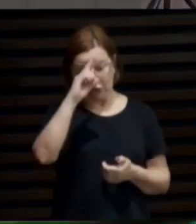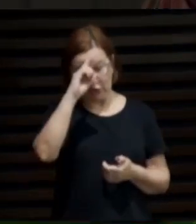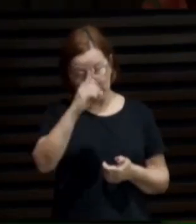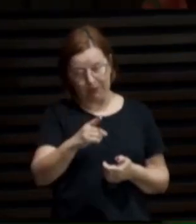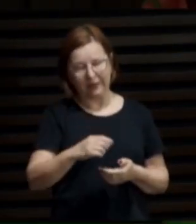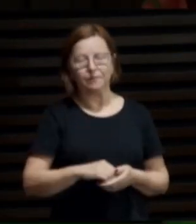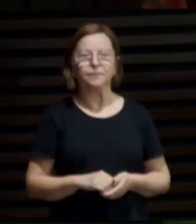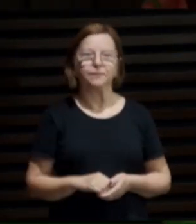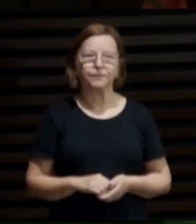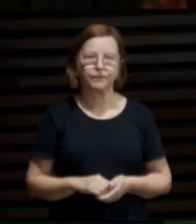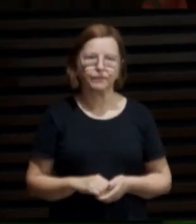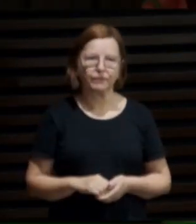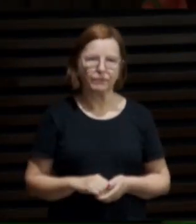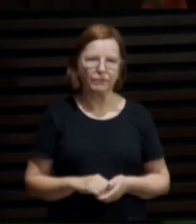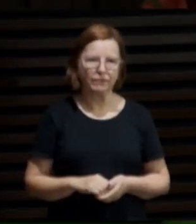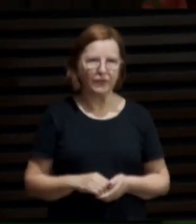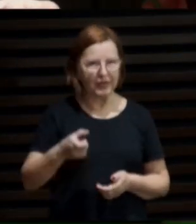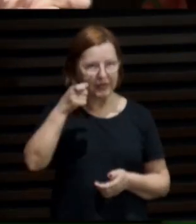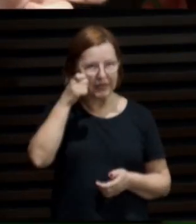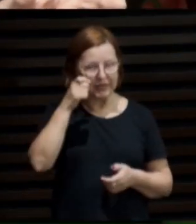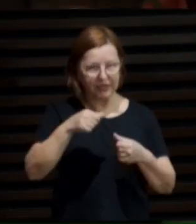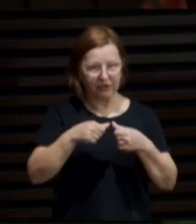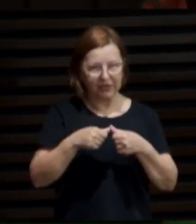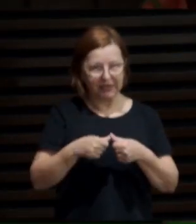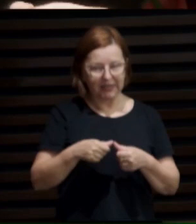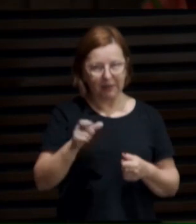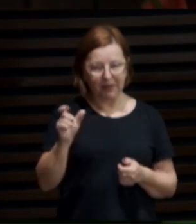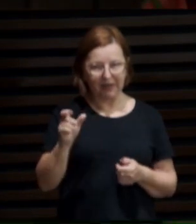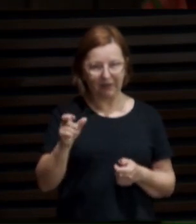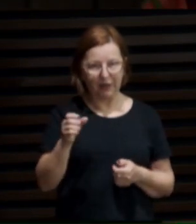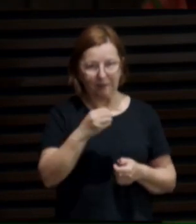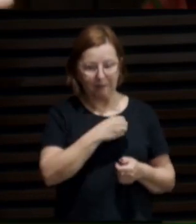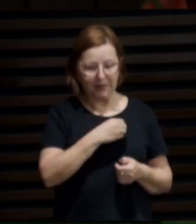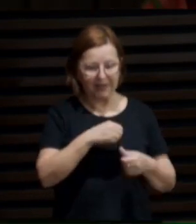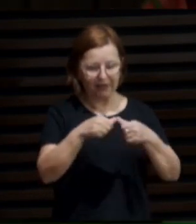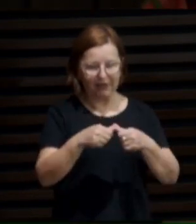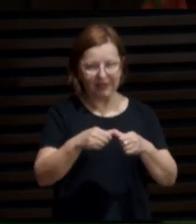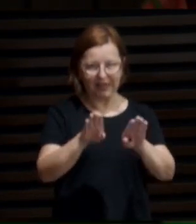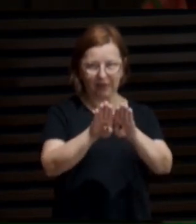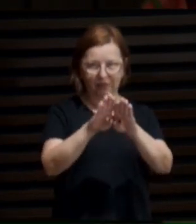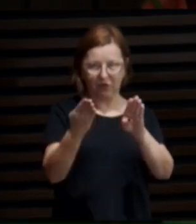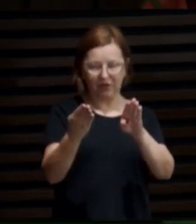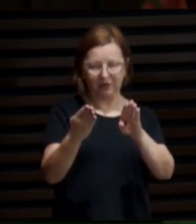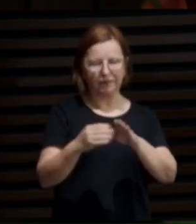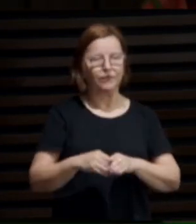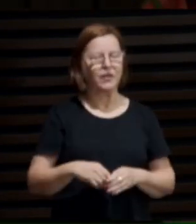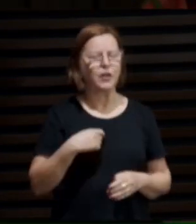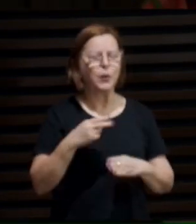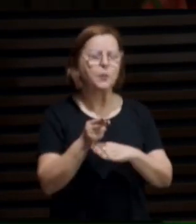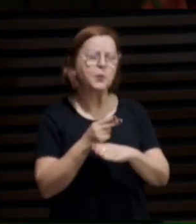esta palavra aqui, que você está vendo, o pecado que jaz à porta, fui olhar lá no